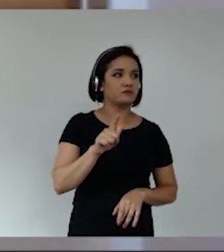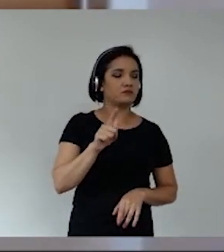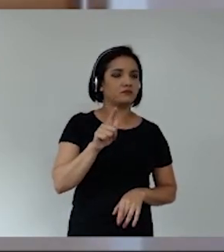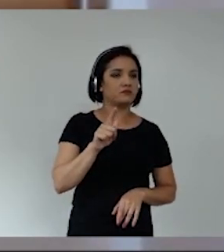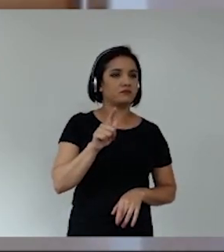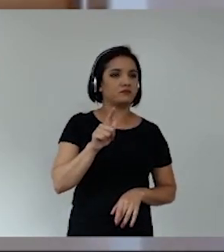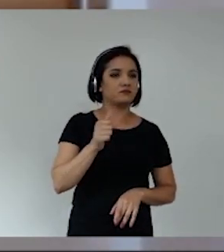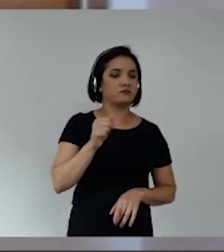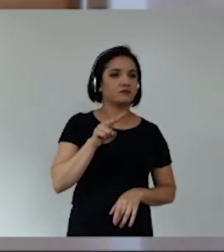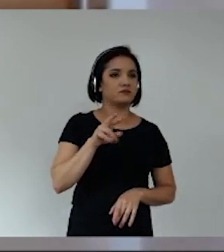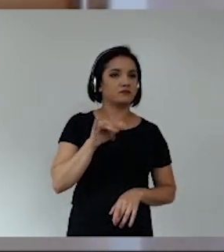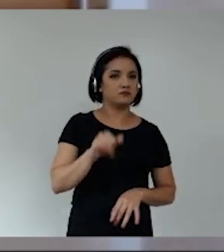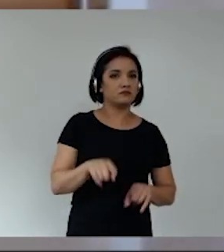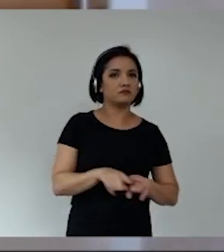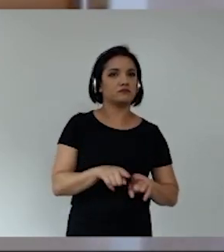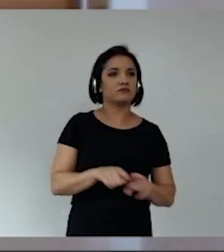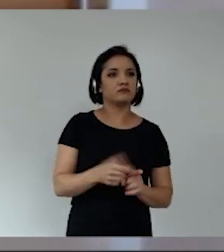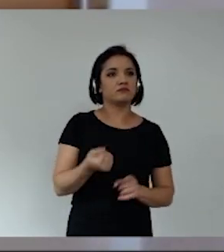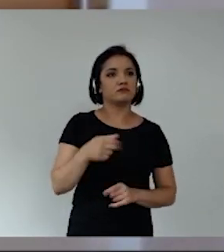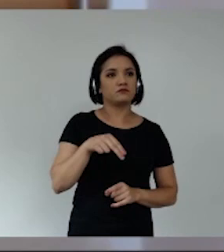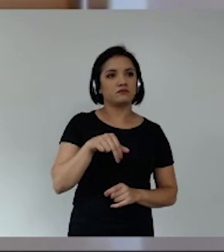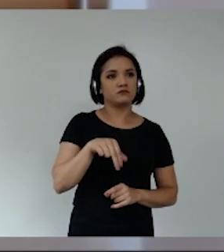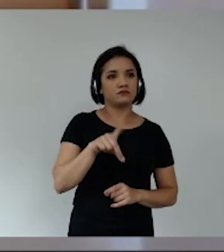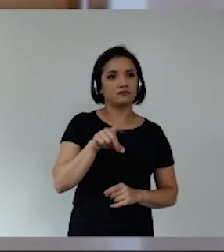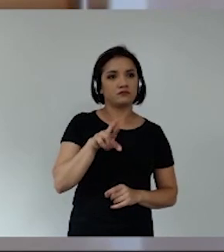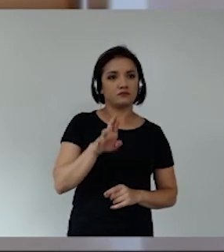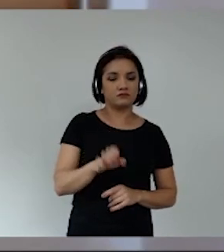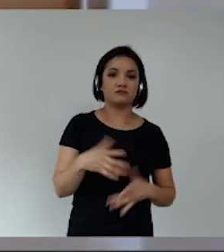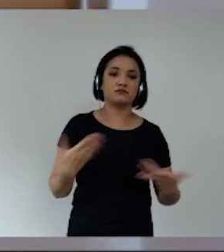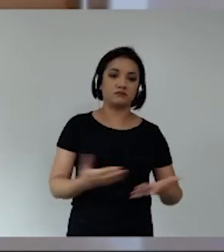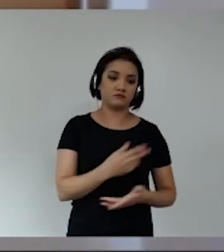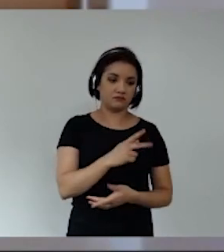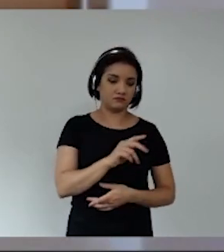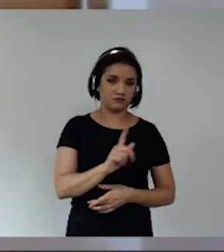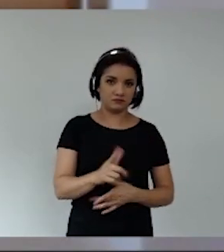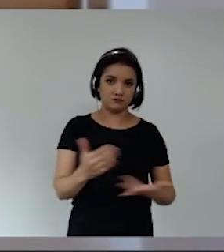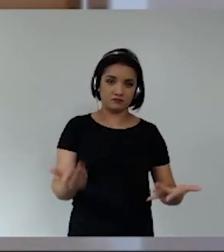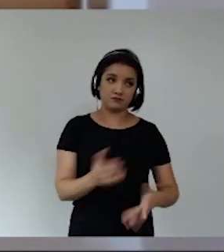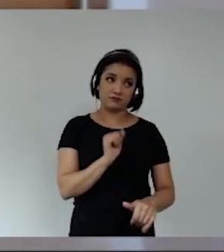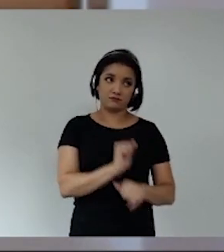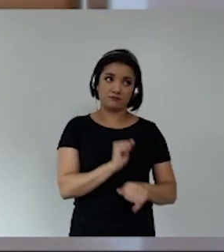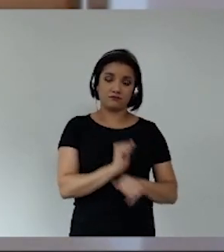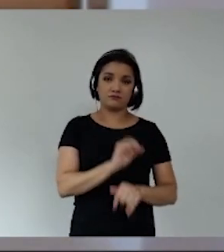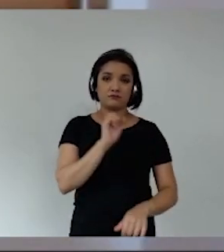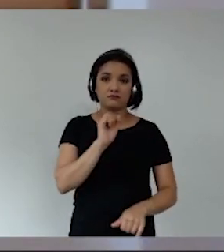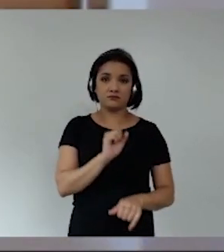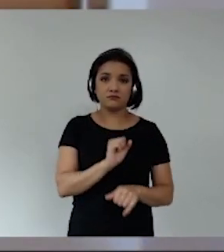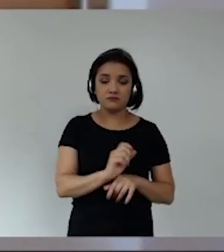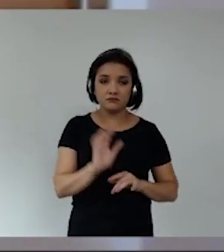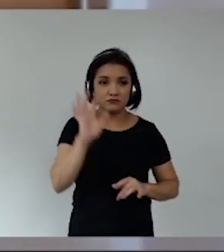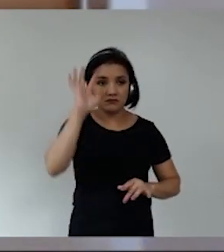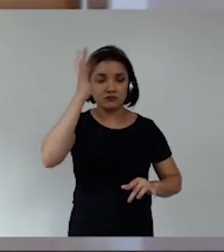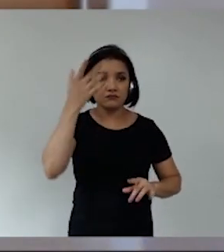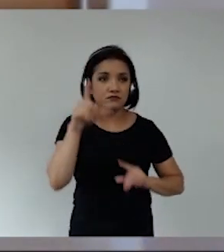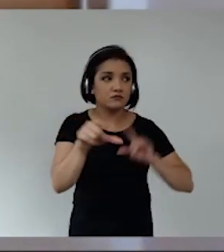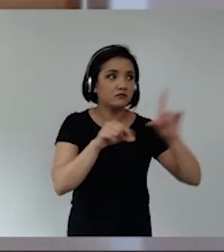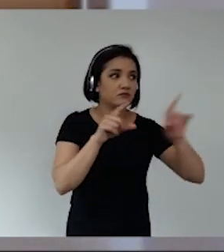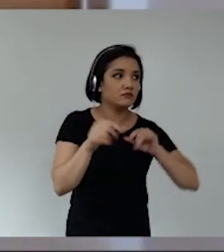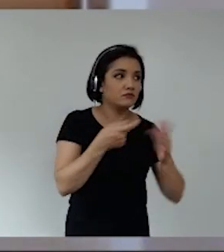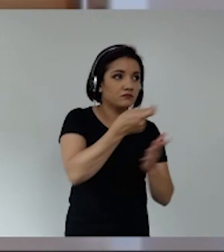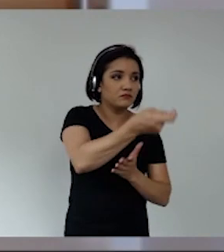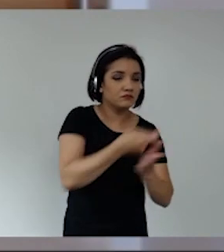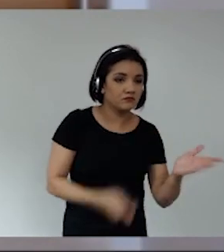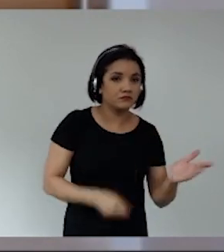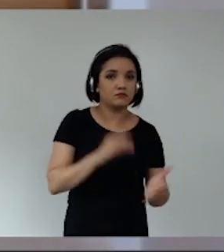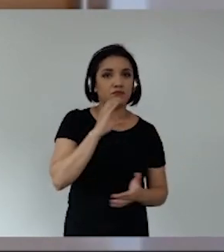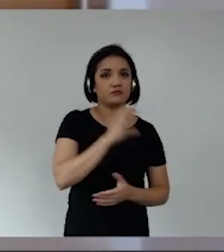e o professor André Gomes Neto. Esse PL atualmente está parado, esperando a designação de um relator na Comissão de